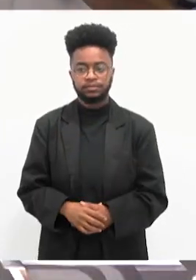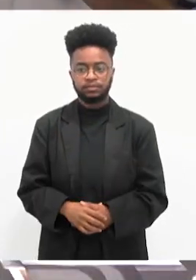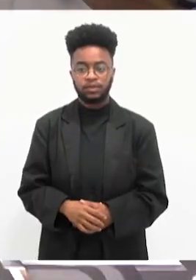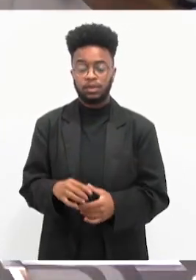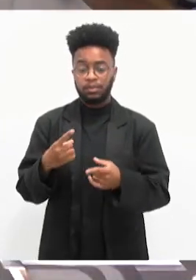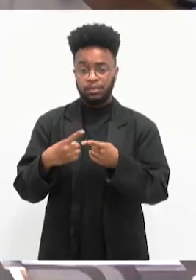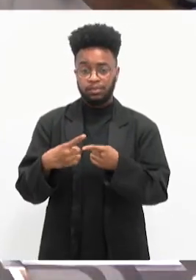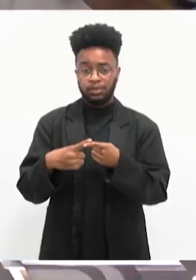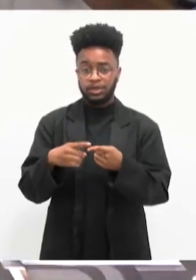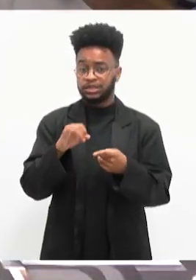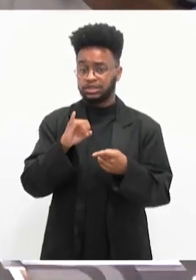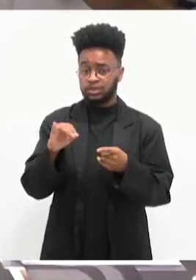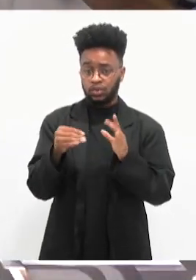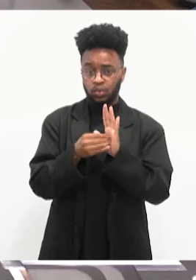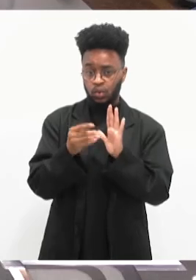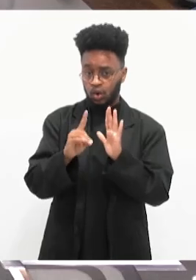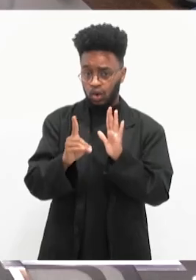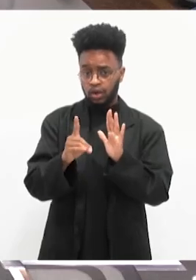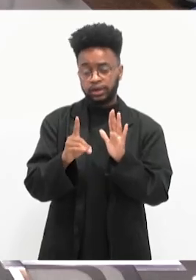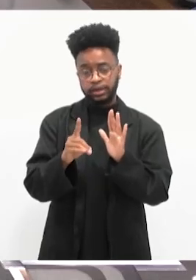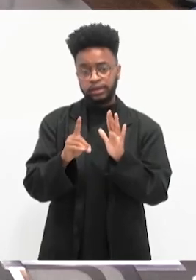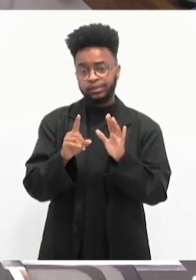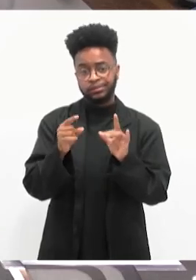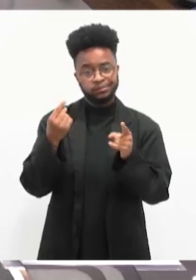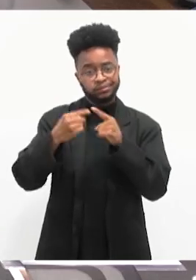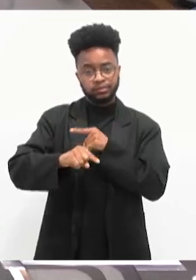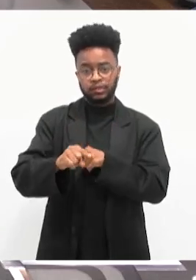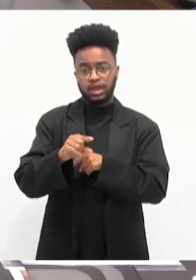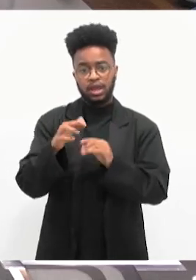Senão a gente cai na súmula da CCJ.